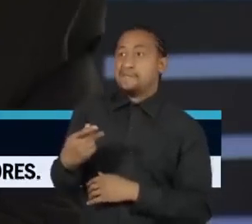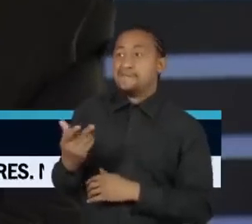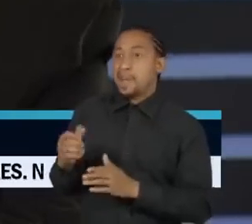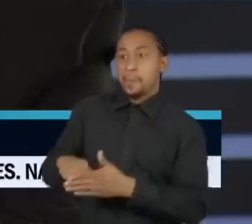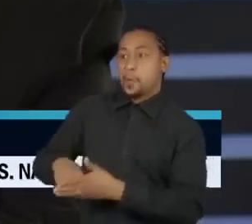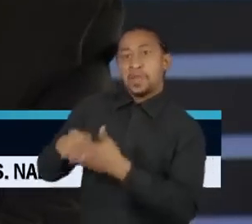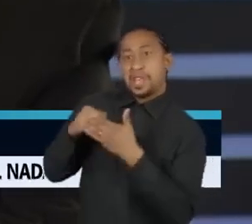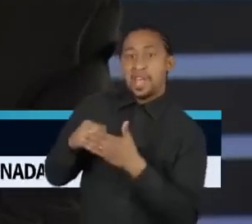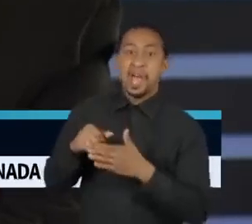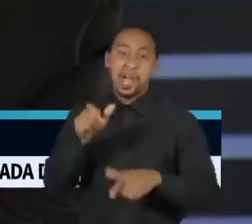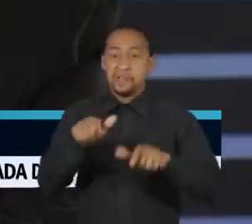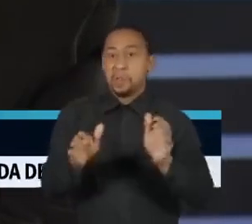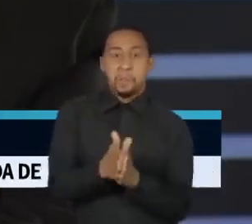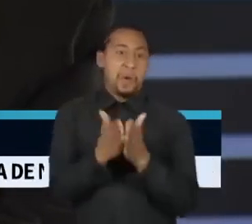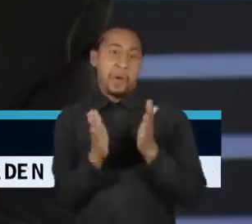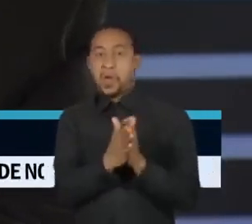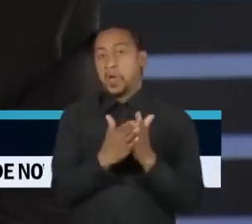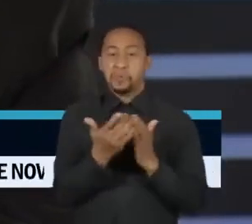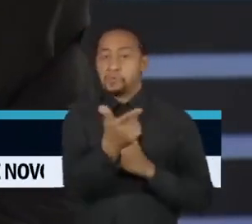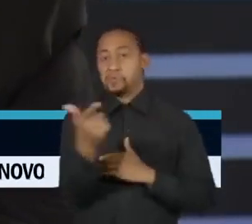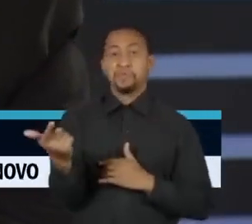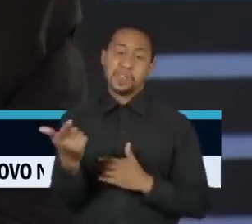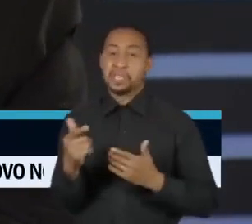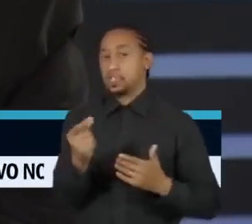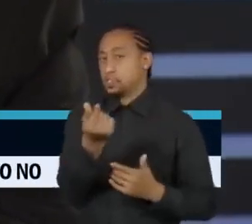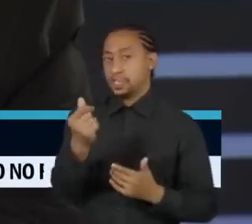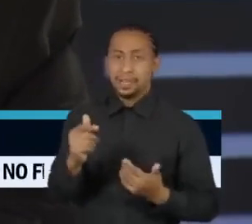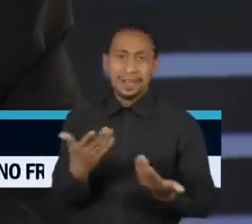que é pobre que ficou circulando por aí também